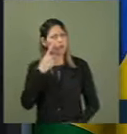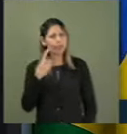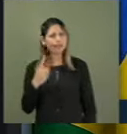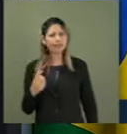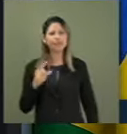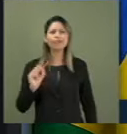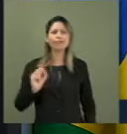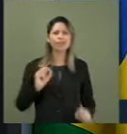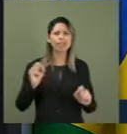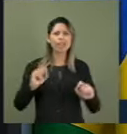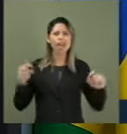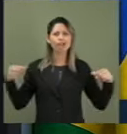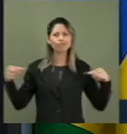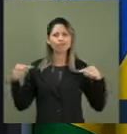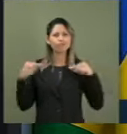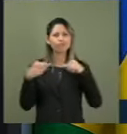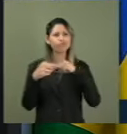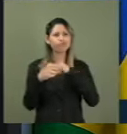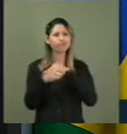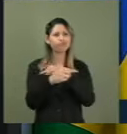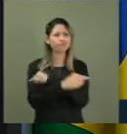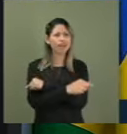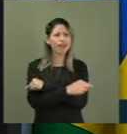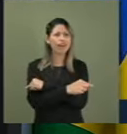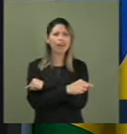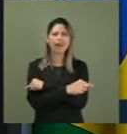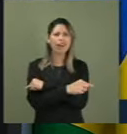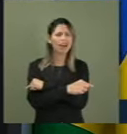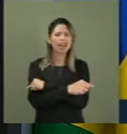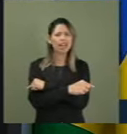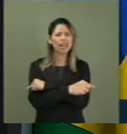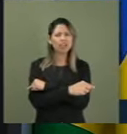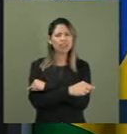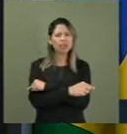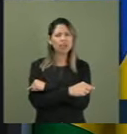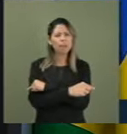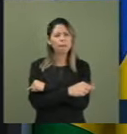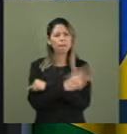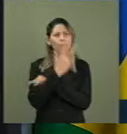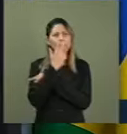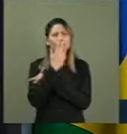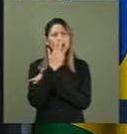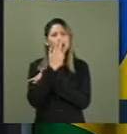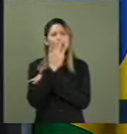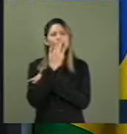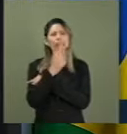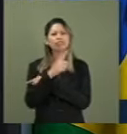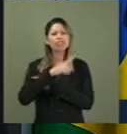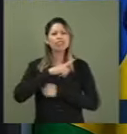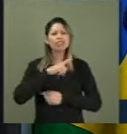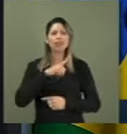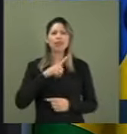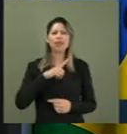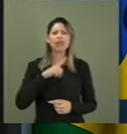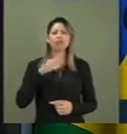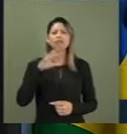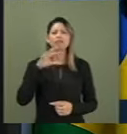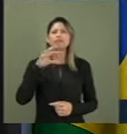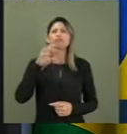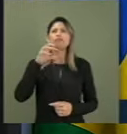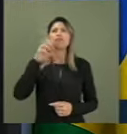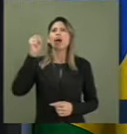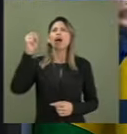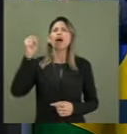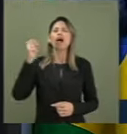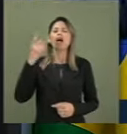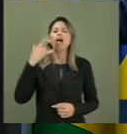ideológico, né? Parece que vai sentindo o cheiro e vai para as ditaduras. É o